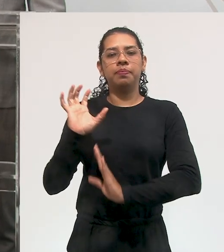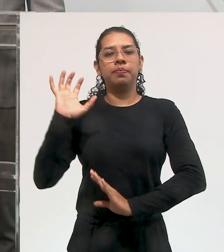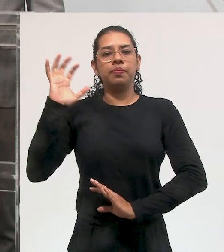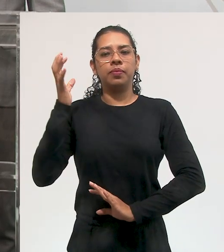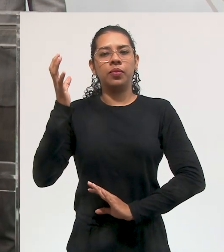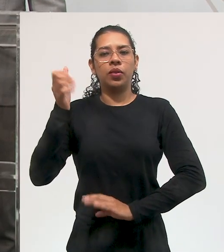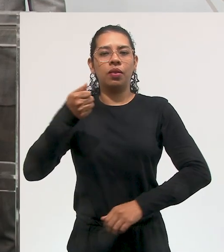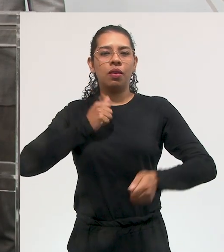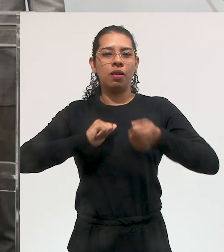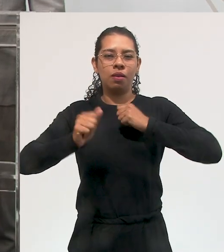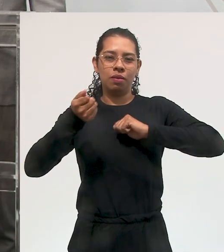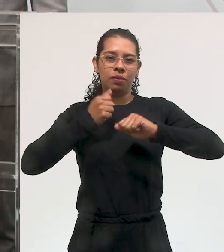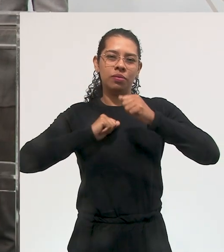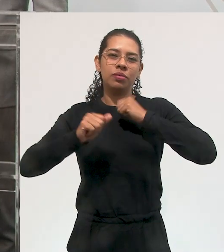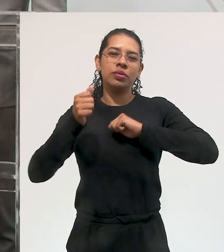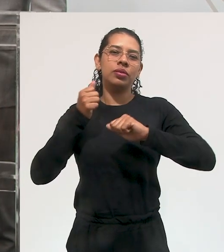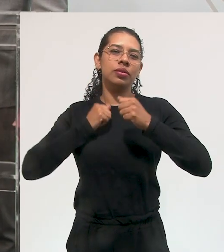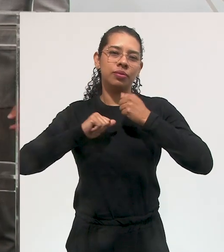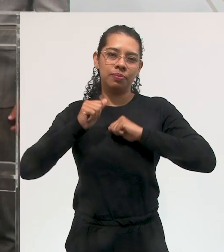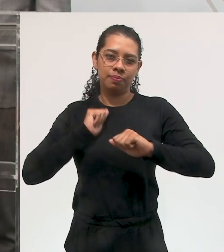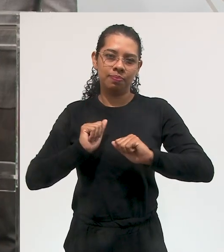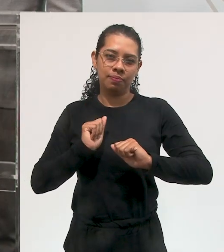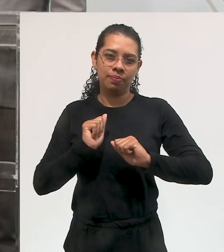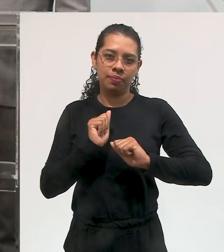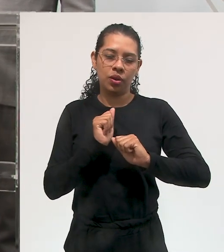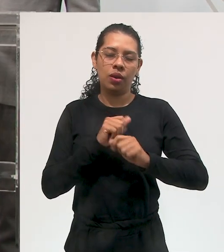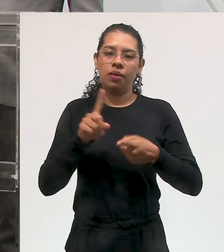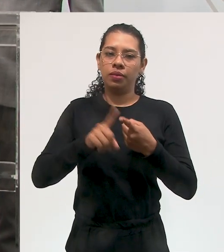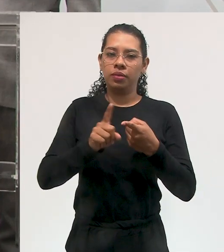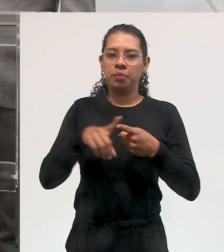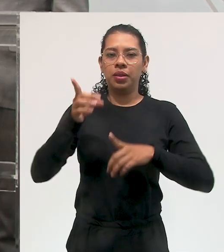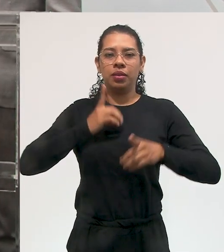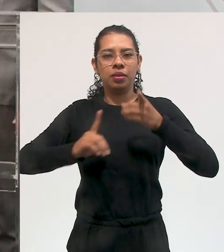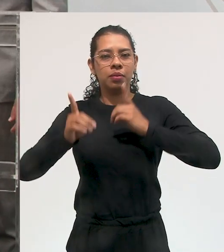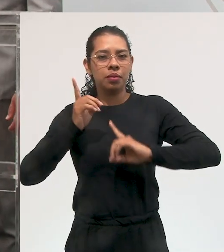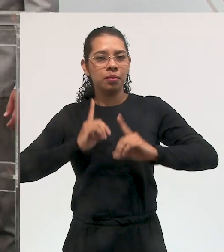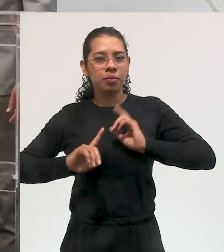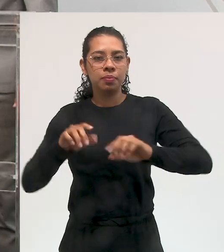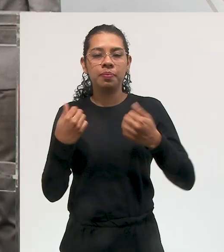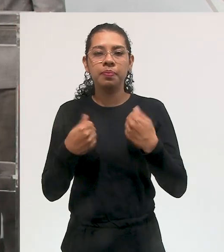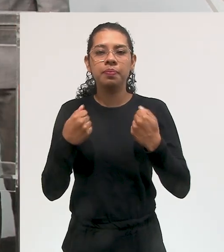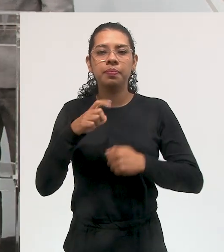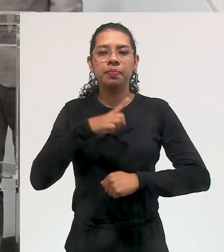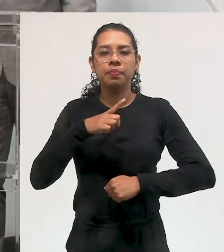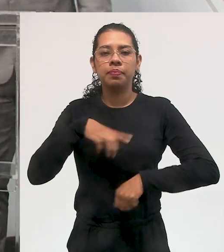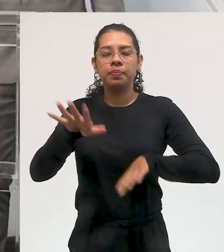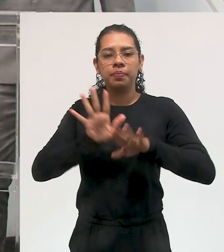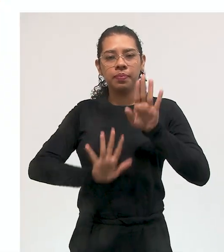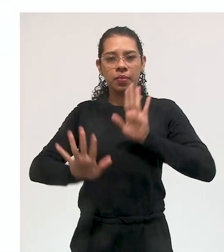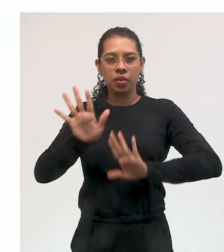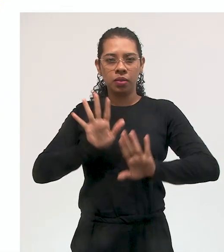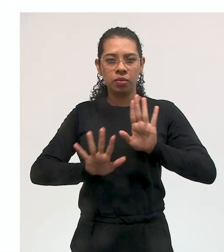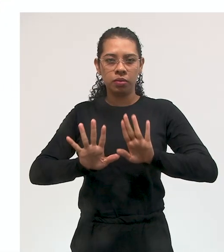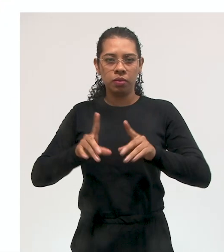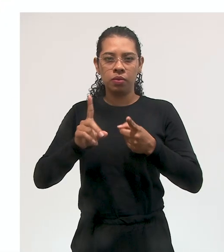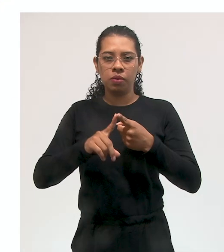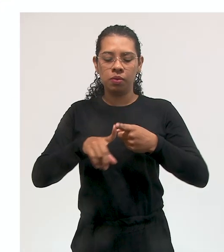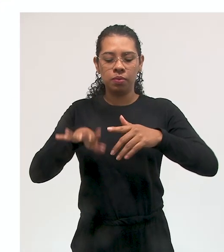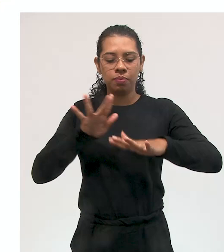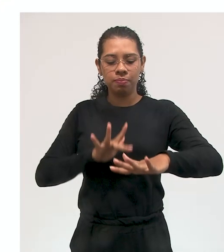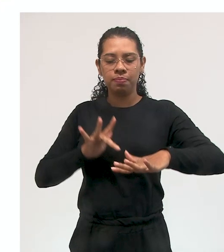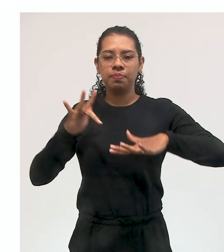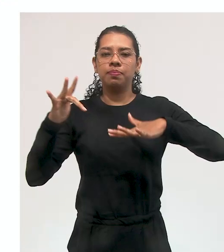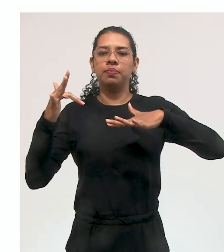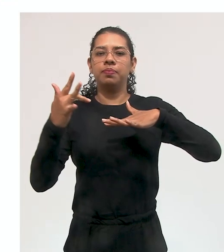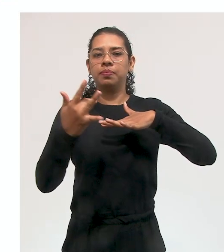de ansiedade, né, de vulnerabilidades, tanto intelectuais como, né, nessas necessidades contemporâneas. As redes